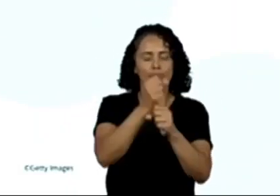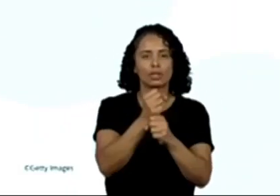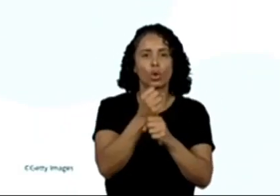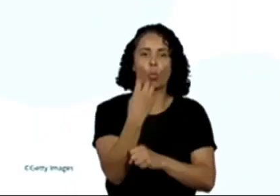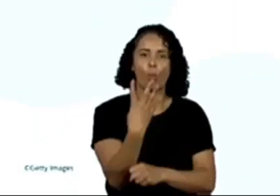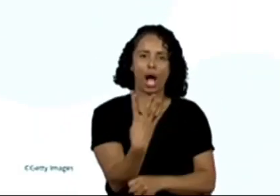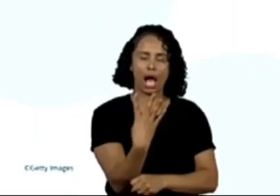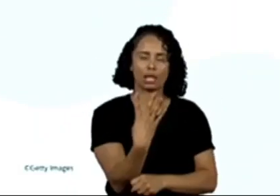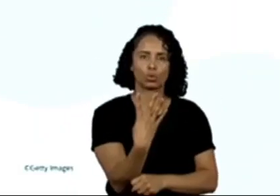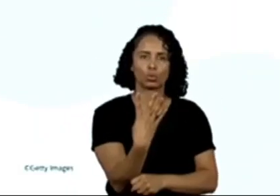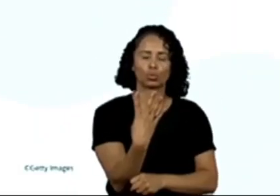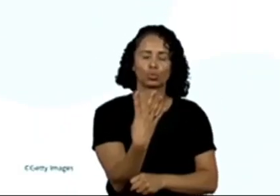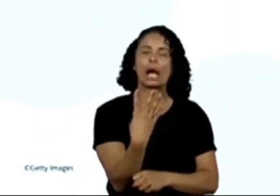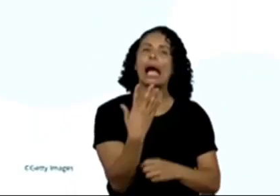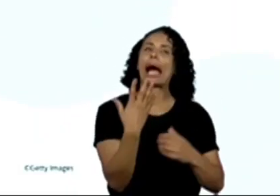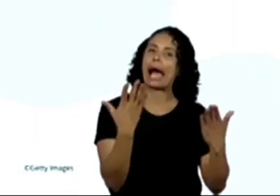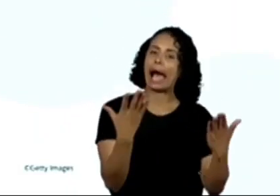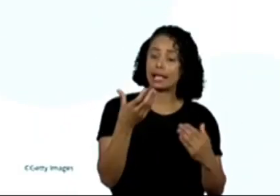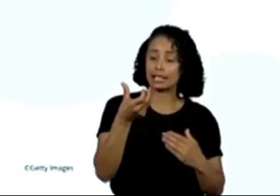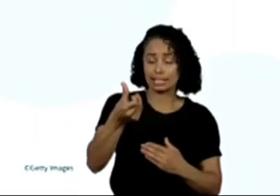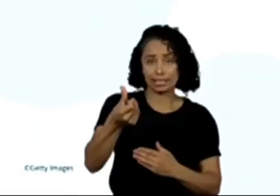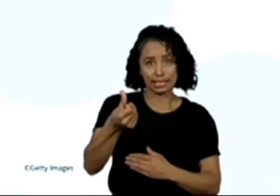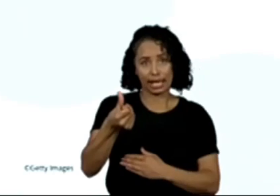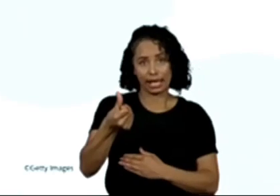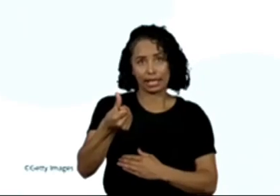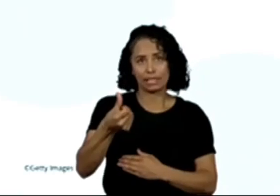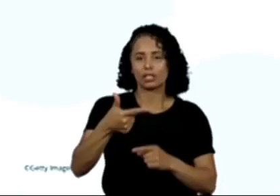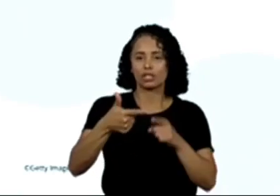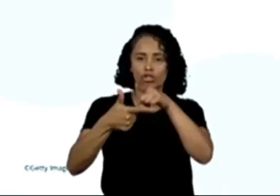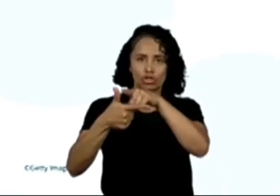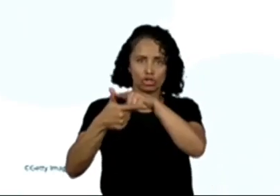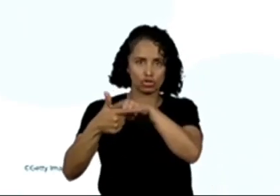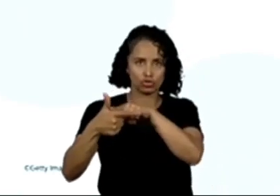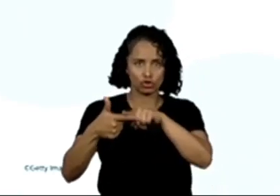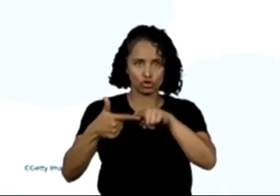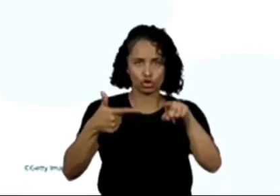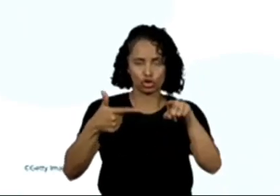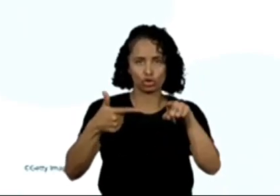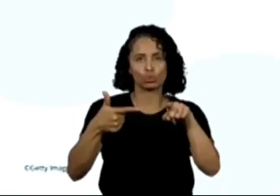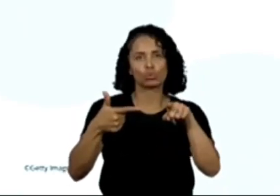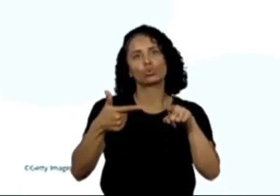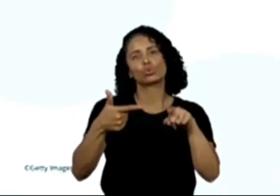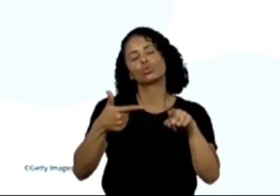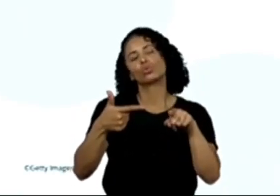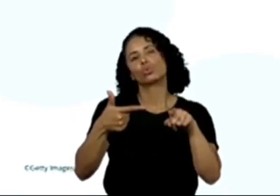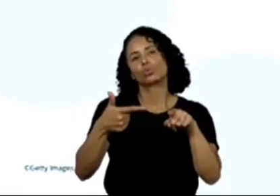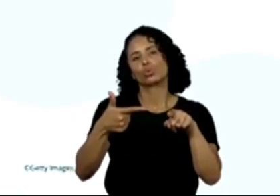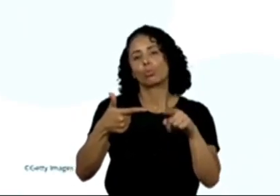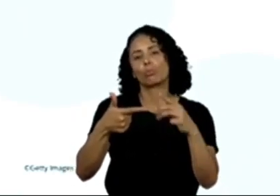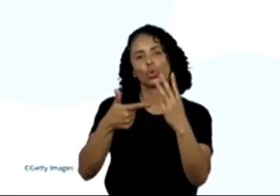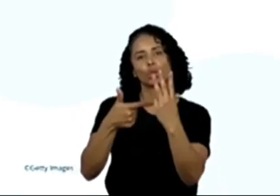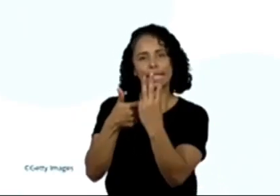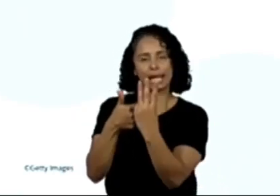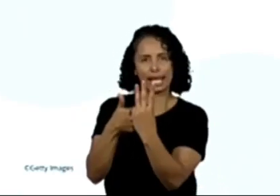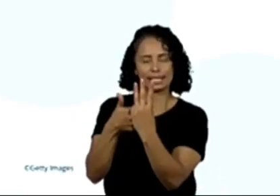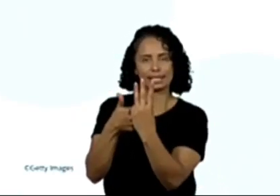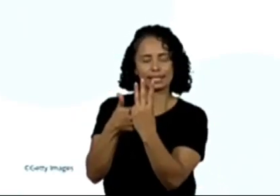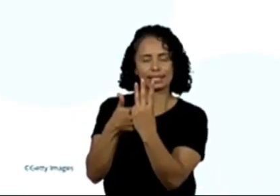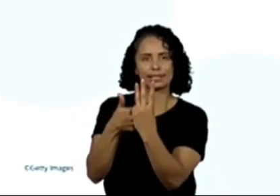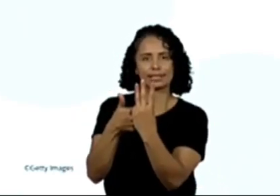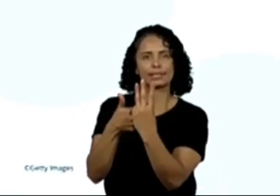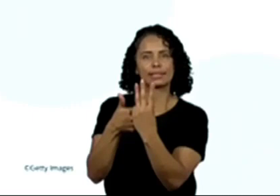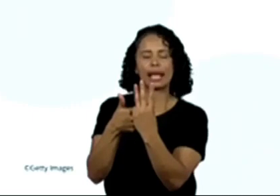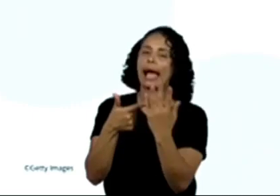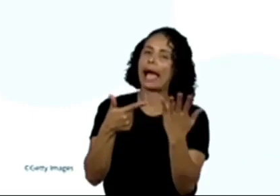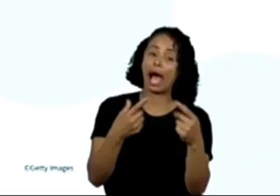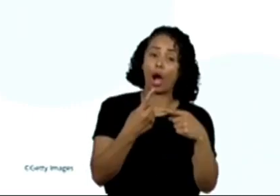dividido em 3. Sim. Ou seja, eu tenho que pegar o 12 aqui e dividir por 3, porque eu estou falando de terça parte.